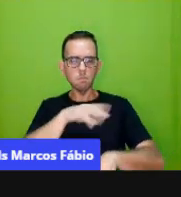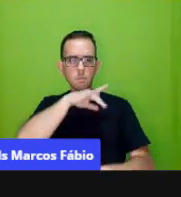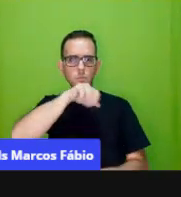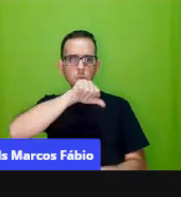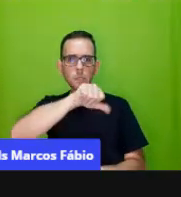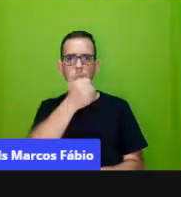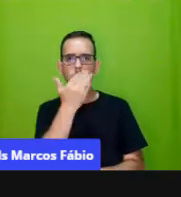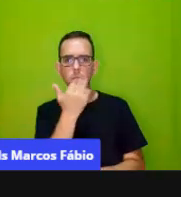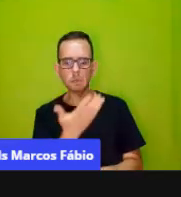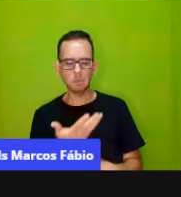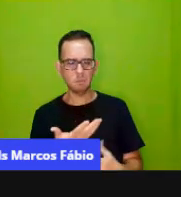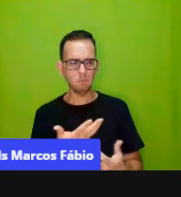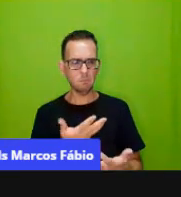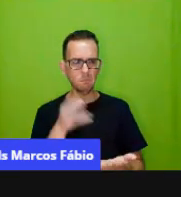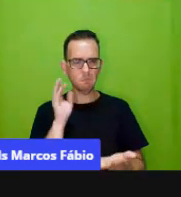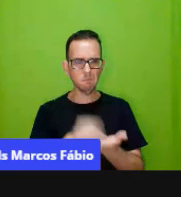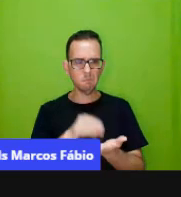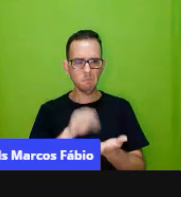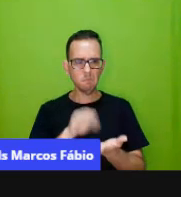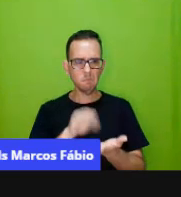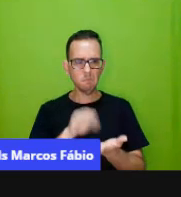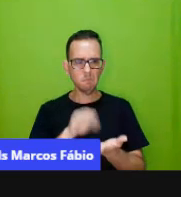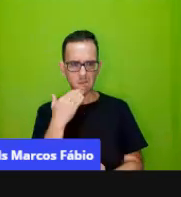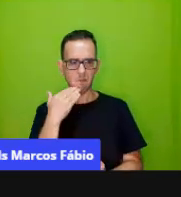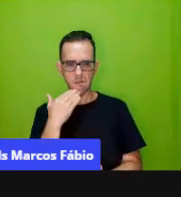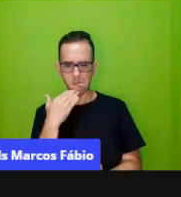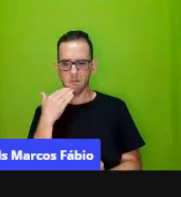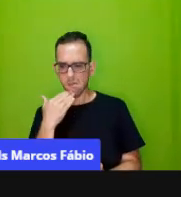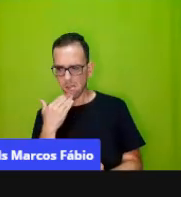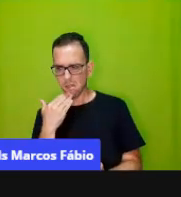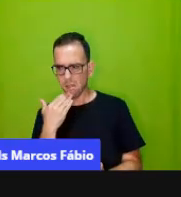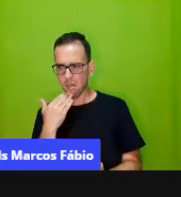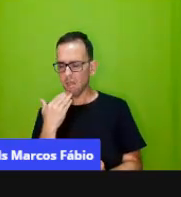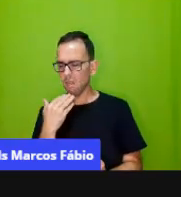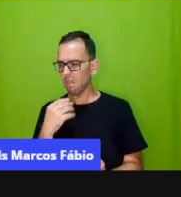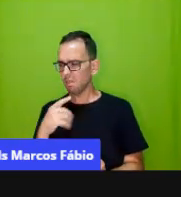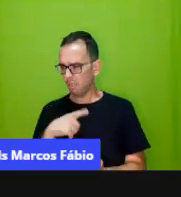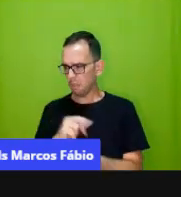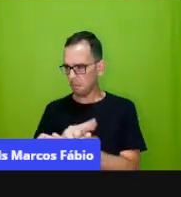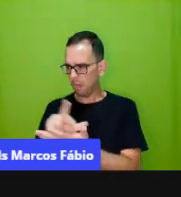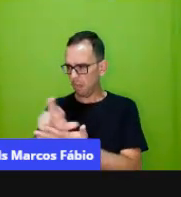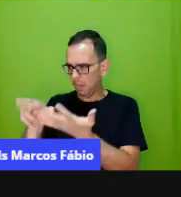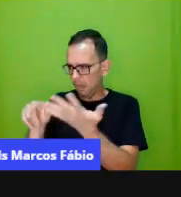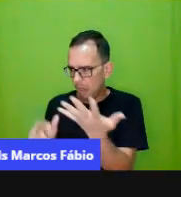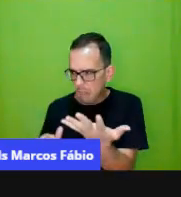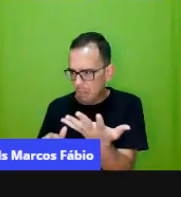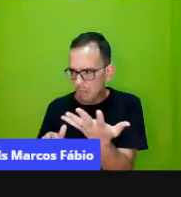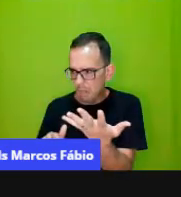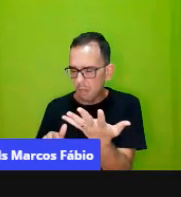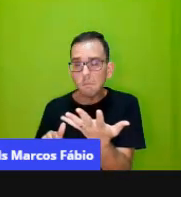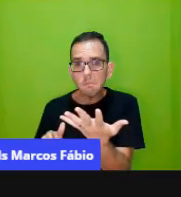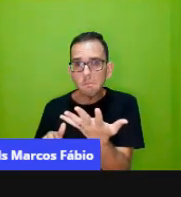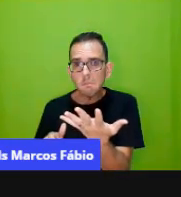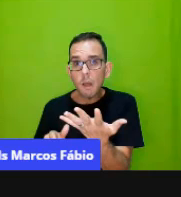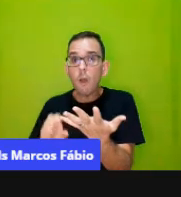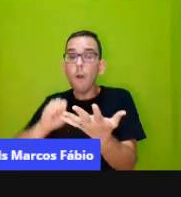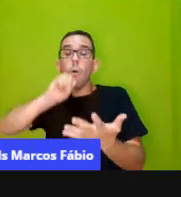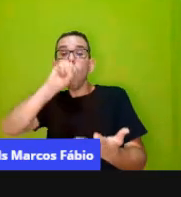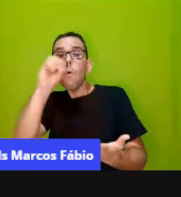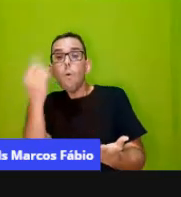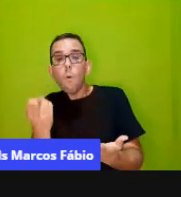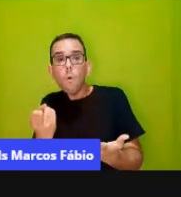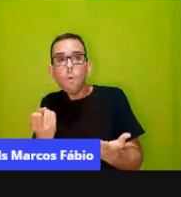consistência inadequada, né? A variabilidade inadequada, ou uma